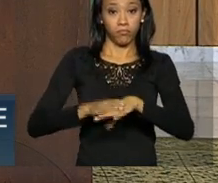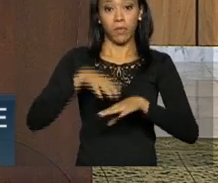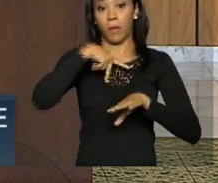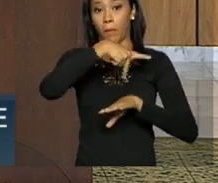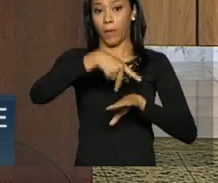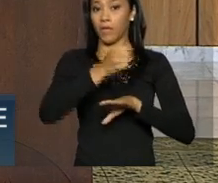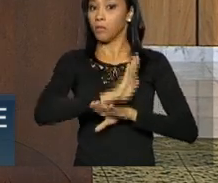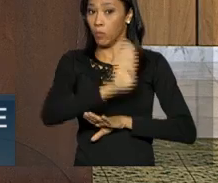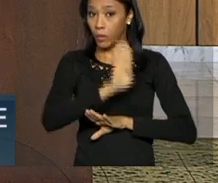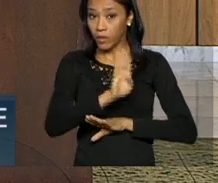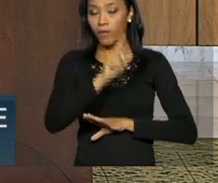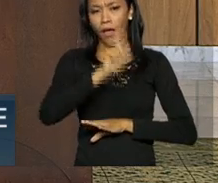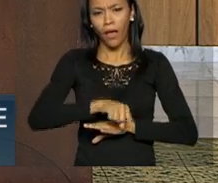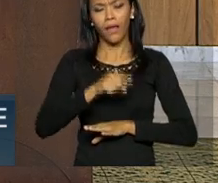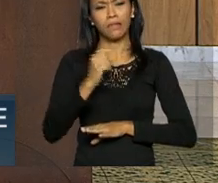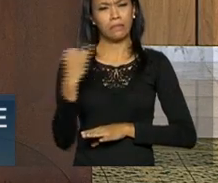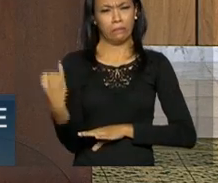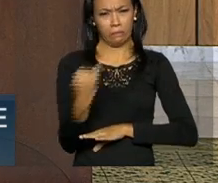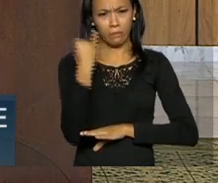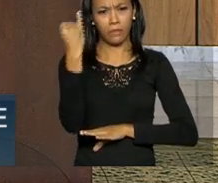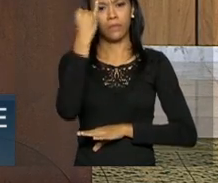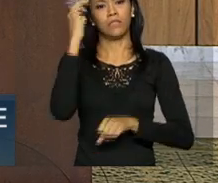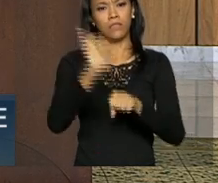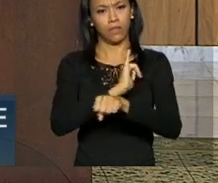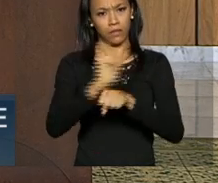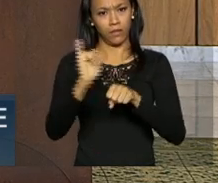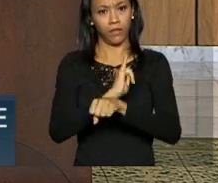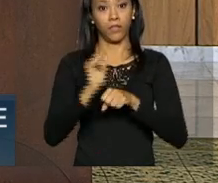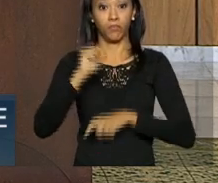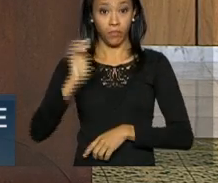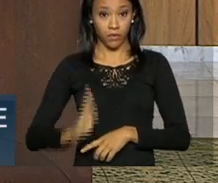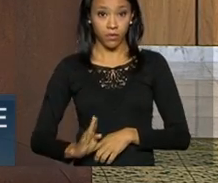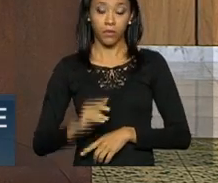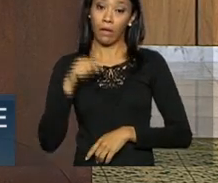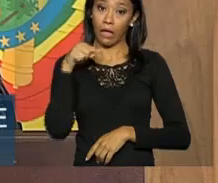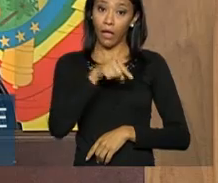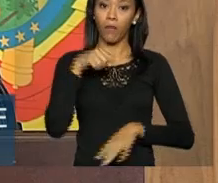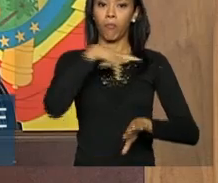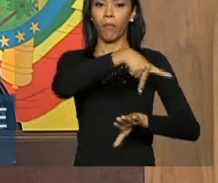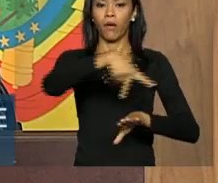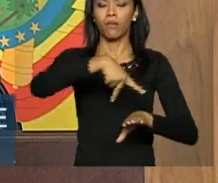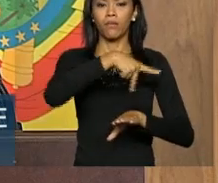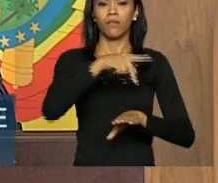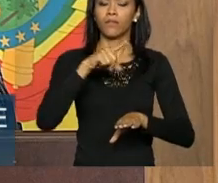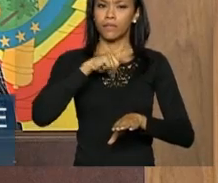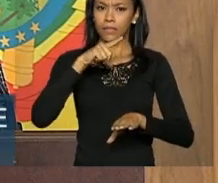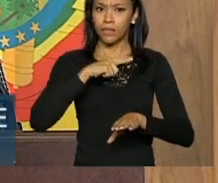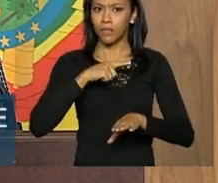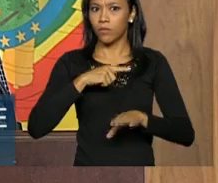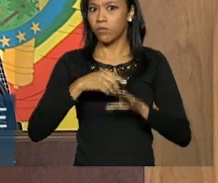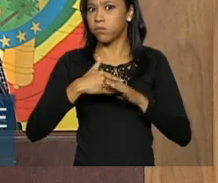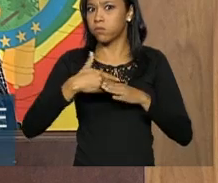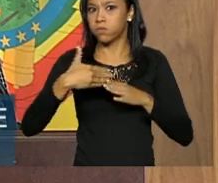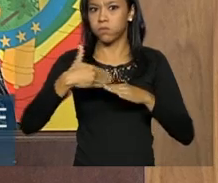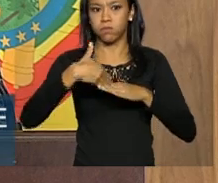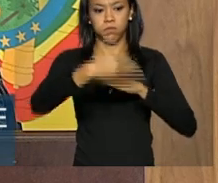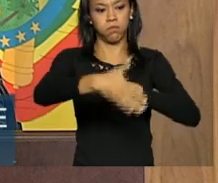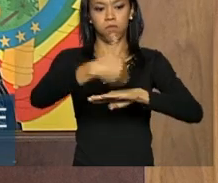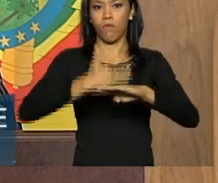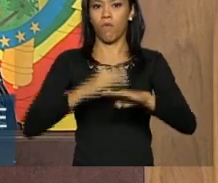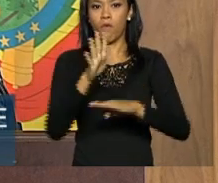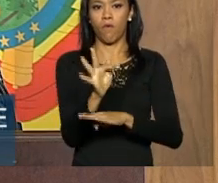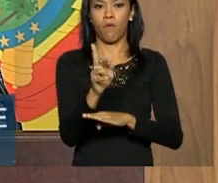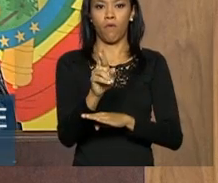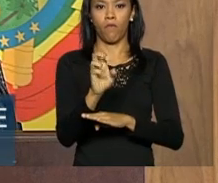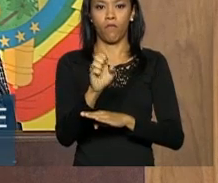parceiro fundamental e estratégico. É um país que possui nossa maior fronteira, com uma